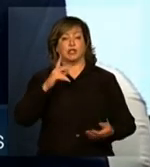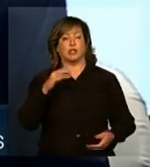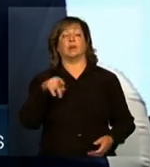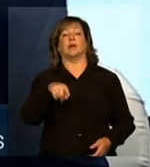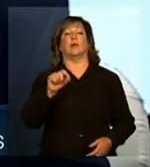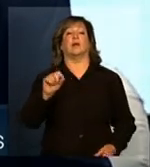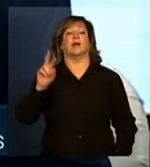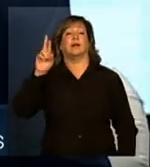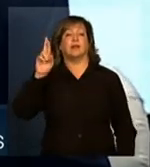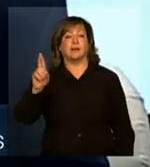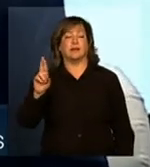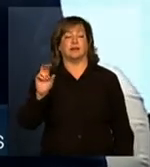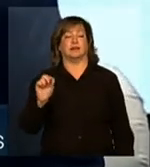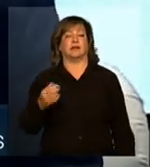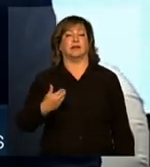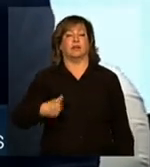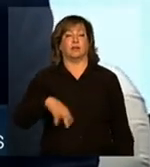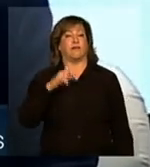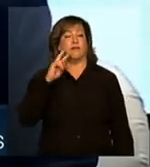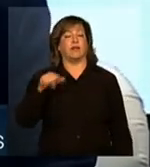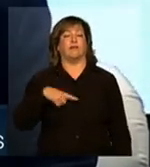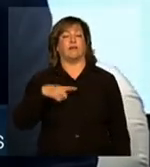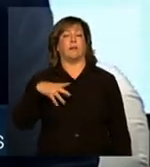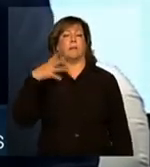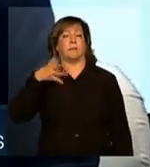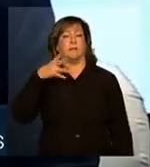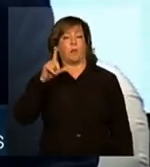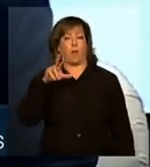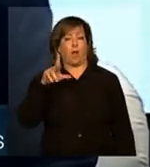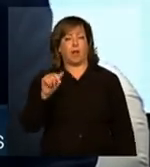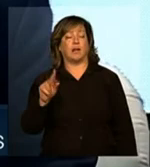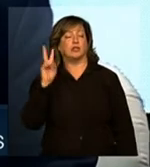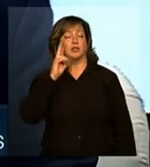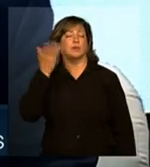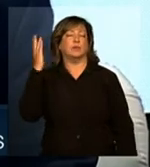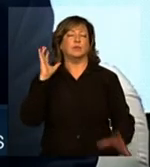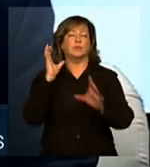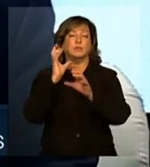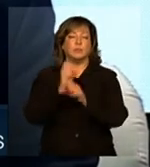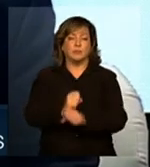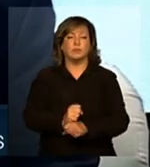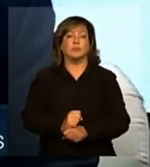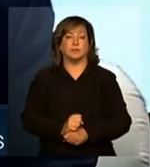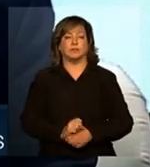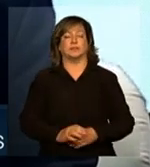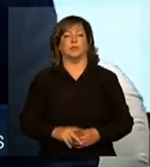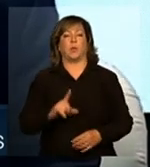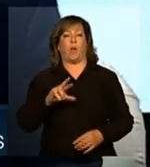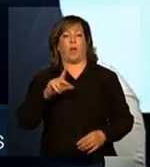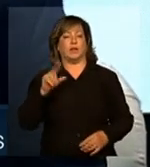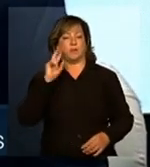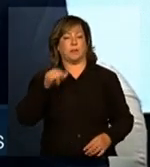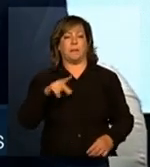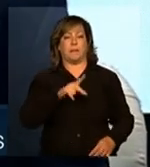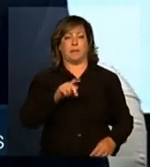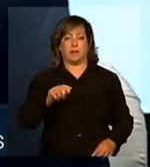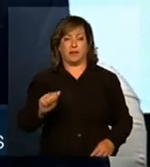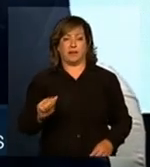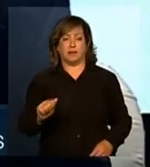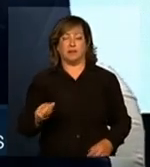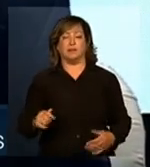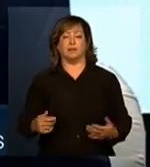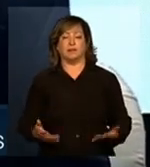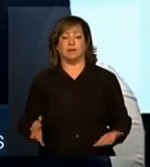que ele representa. Nós vimos na fala do Lula, na questão do histórico do presidente Lula, do PAA,